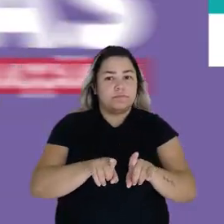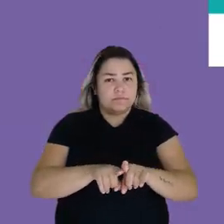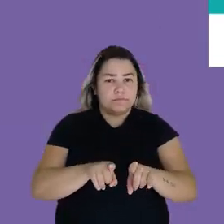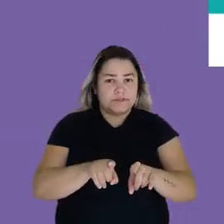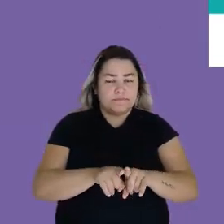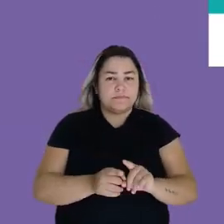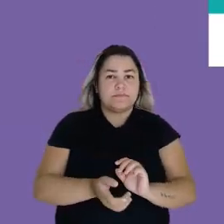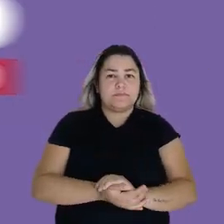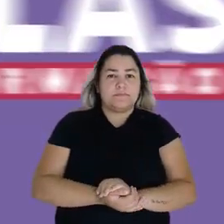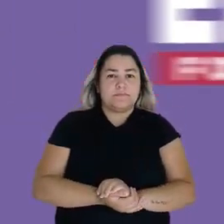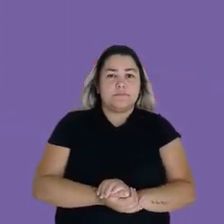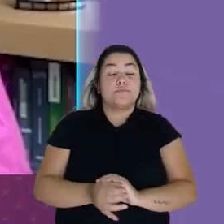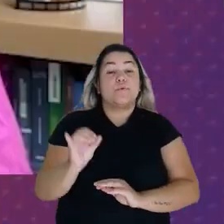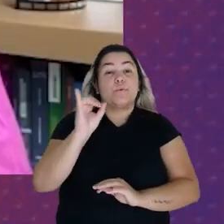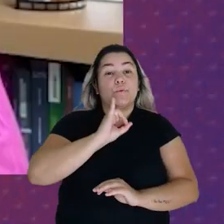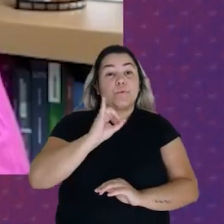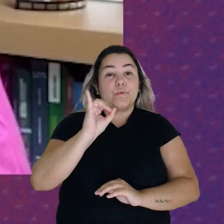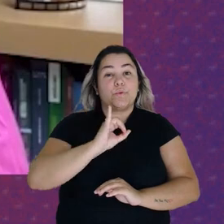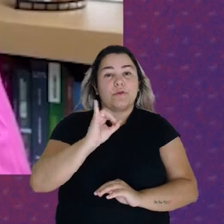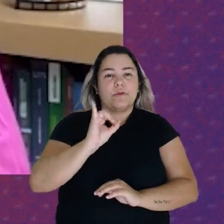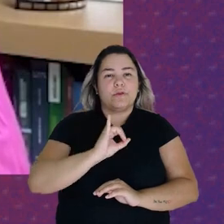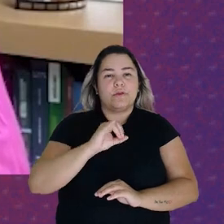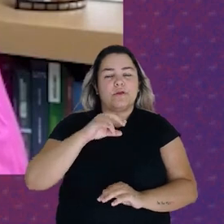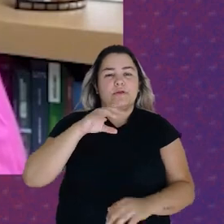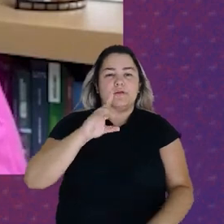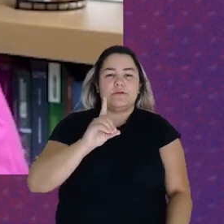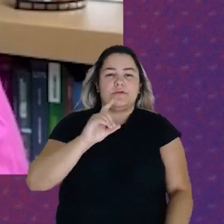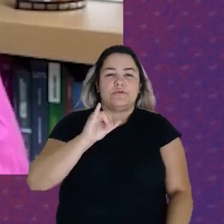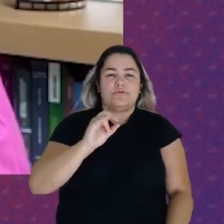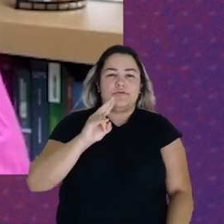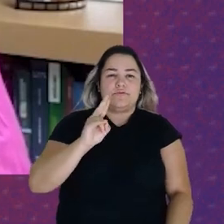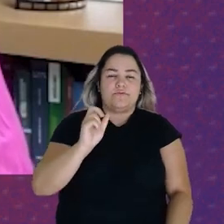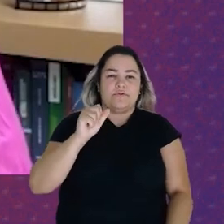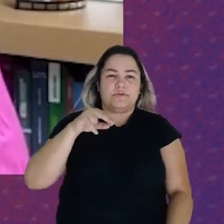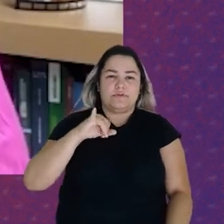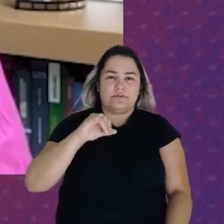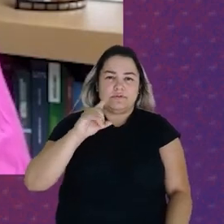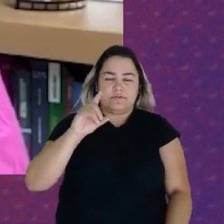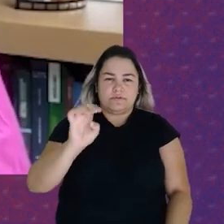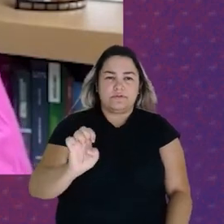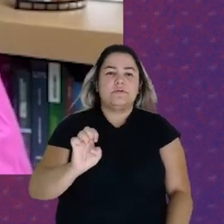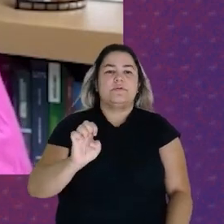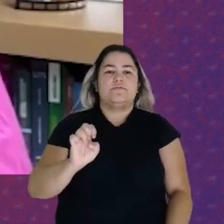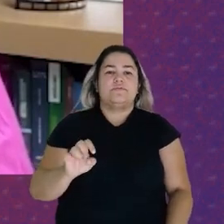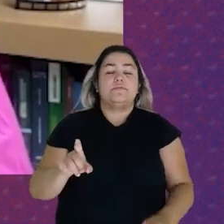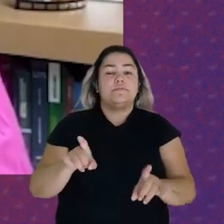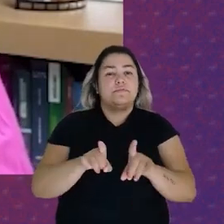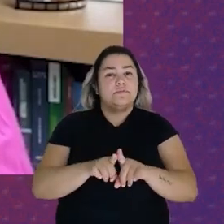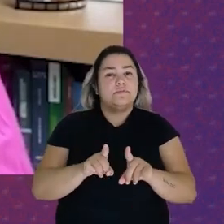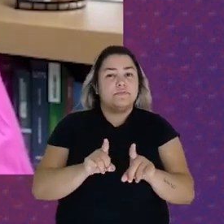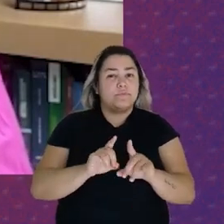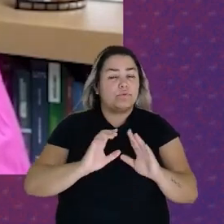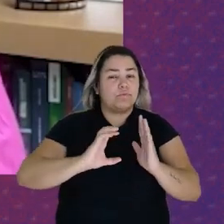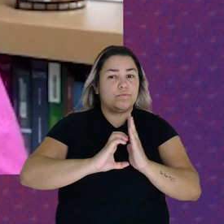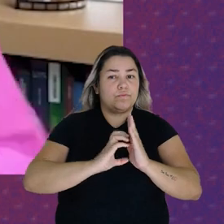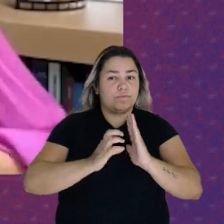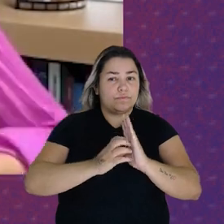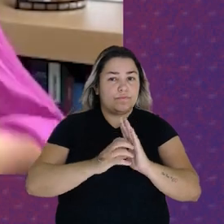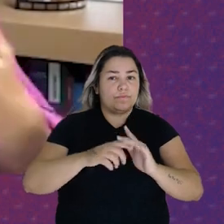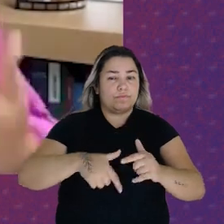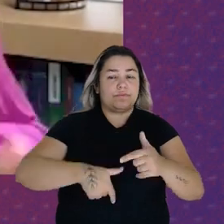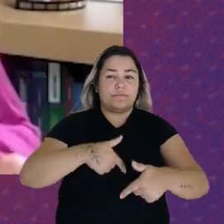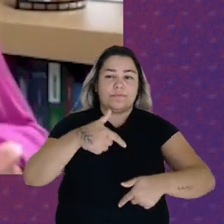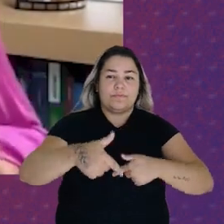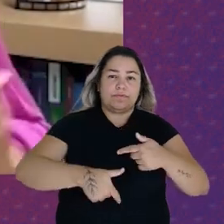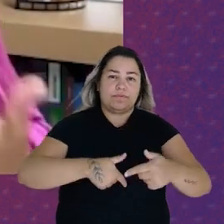Olá, sou Devaneide Basílio, deputada estadual do Partido dos Trabalhadores e das